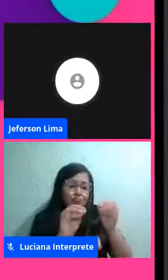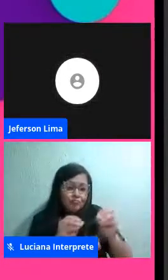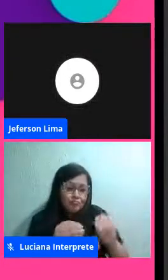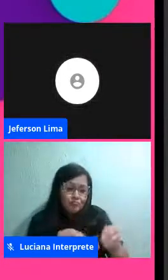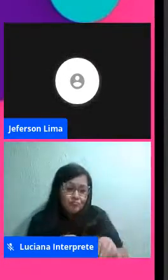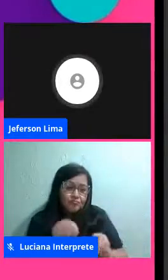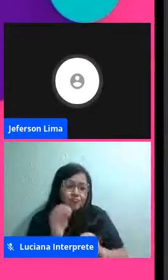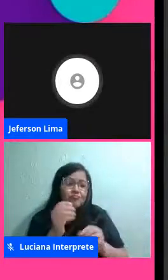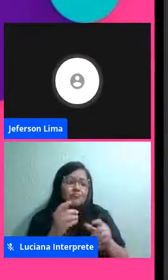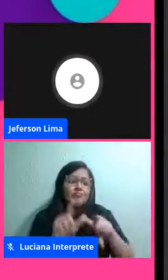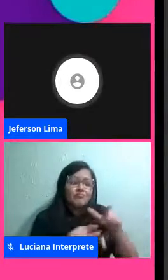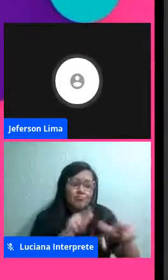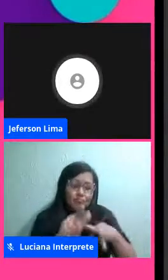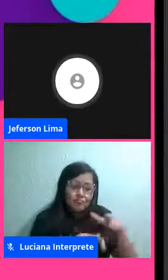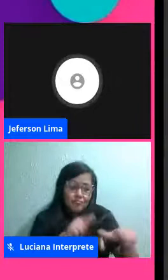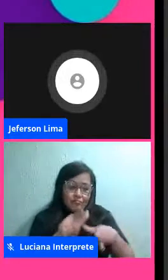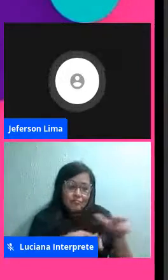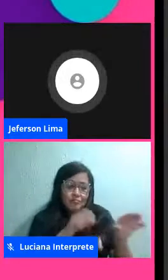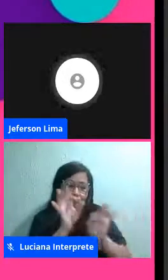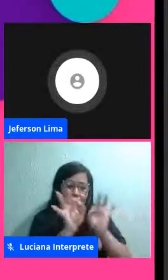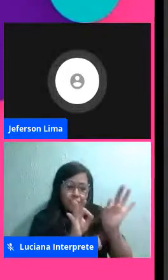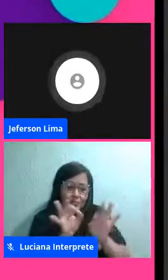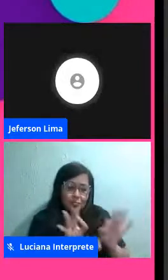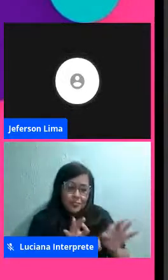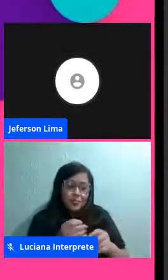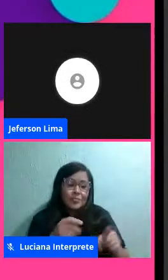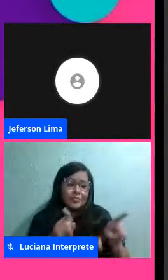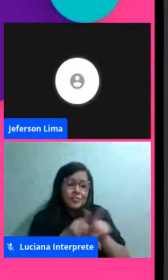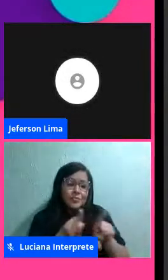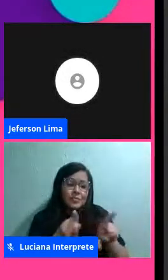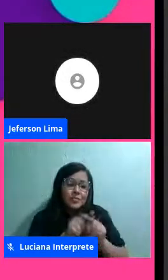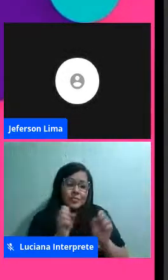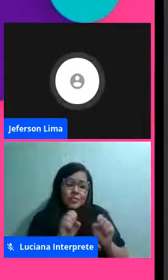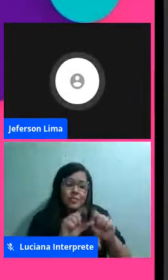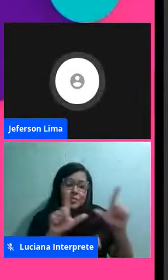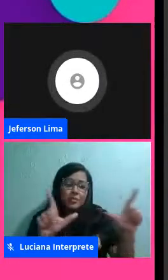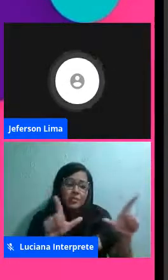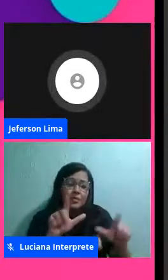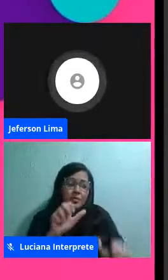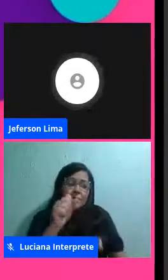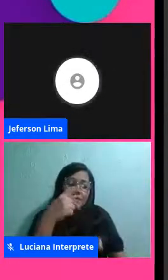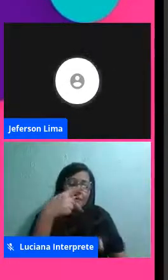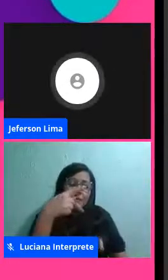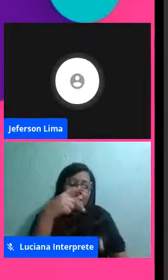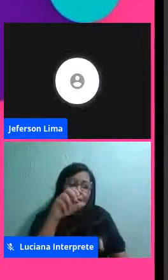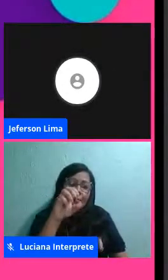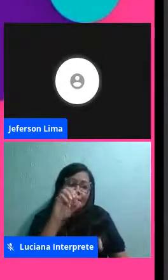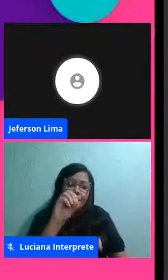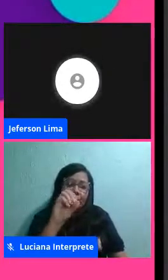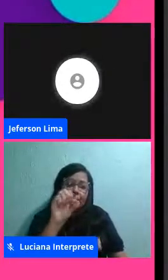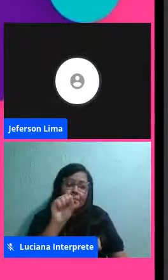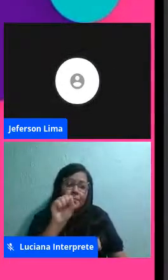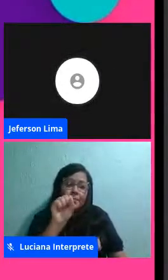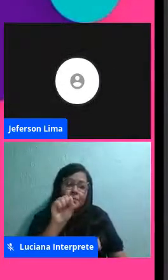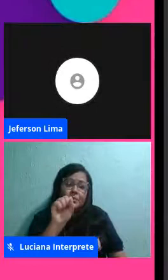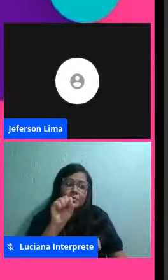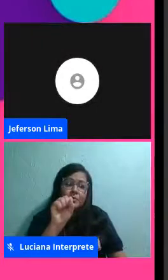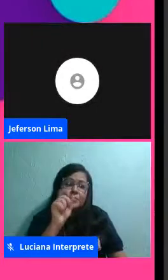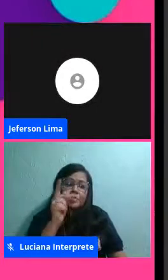beleza? E eu vou abrir o postman aqui para mostrar para vocês como ficou no final.